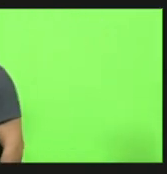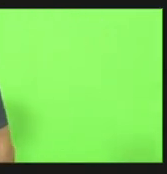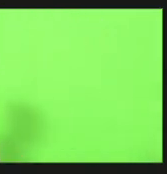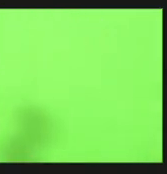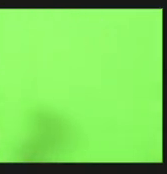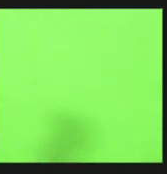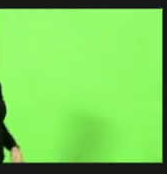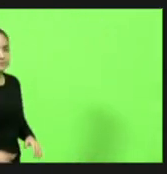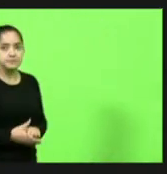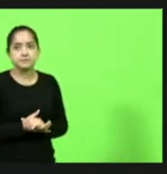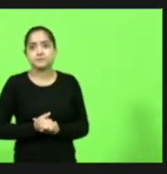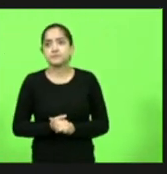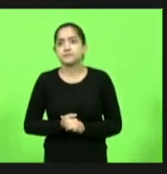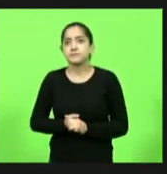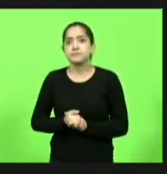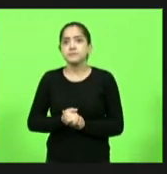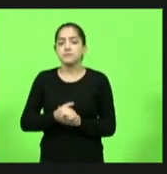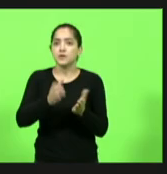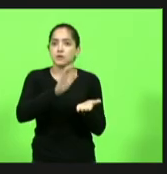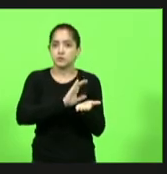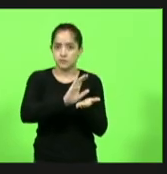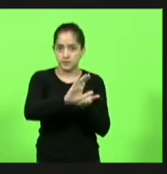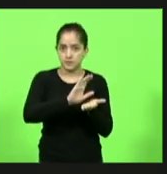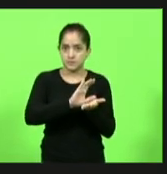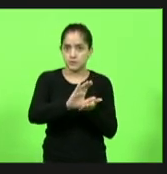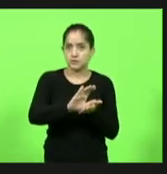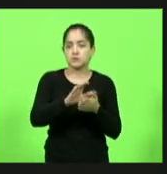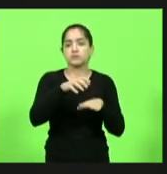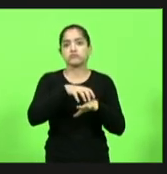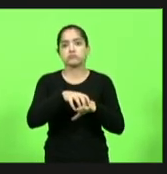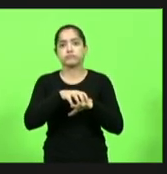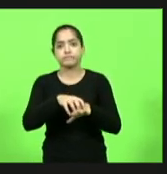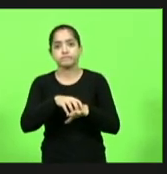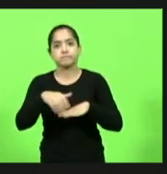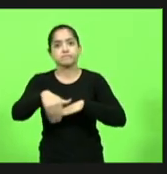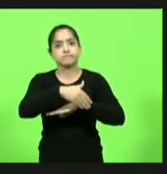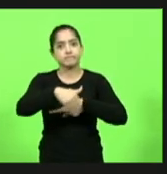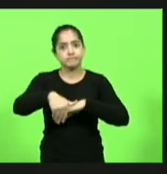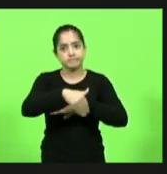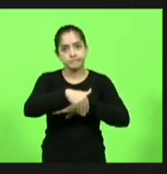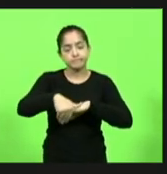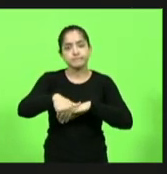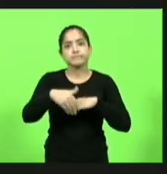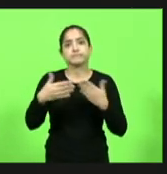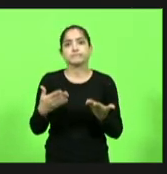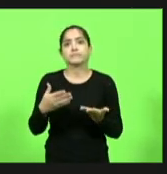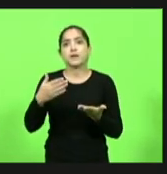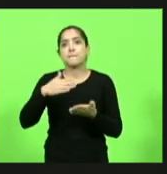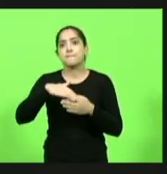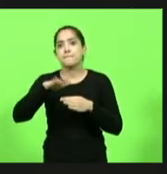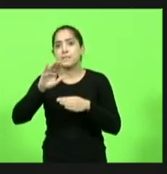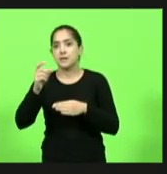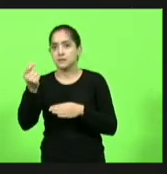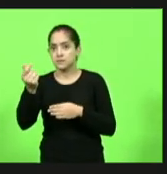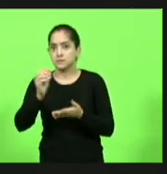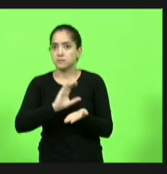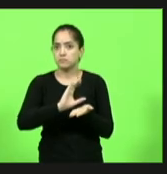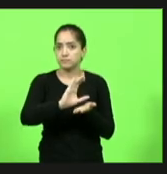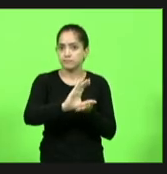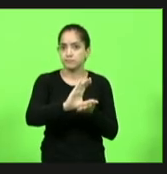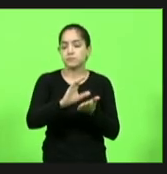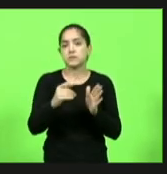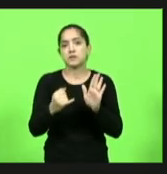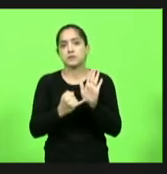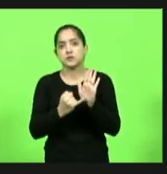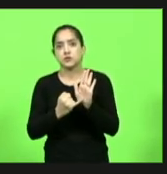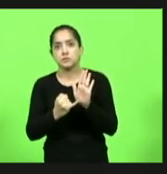quanto mais investirmos na mobilidade, no escoamento da nossa produção, mais recursos teremos também de impostos para o Estado,